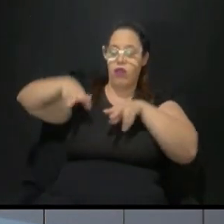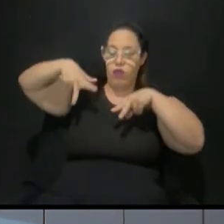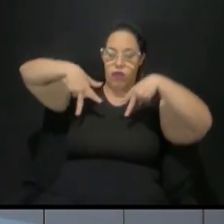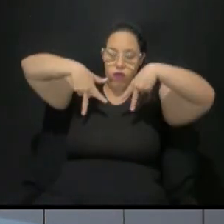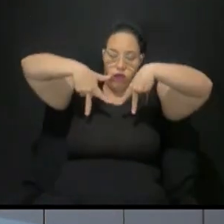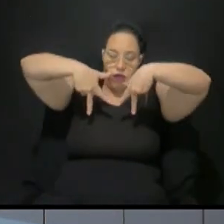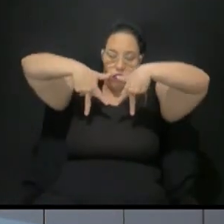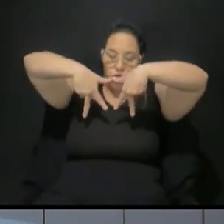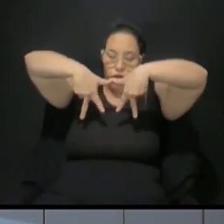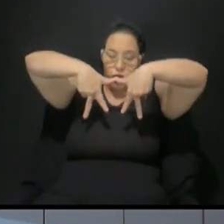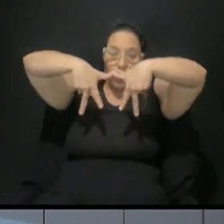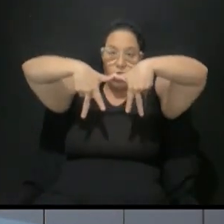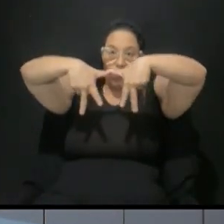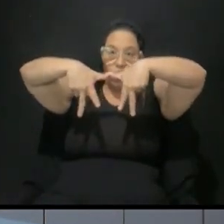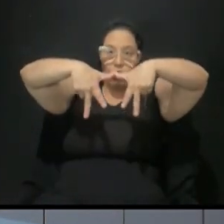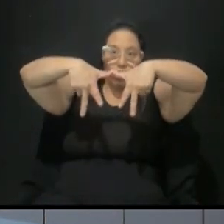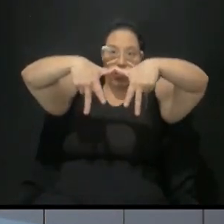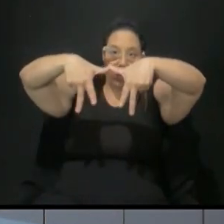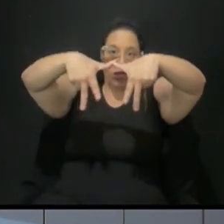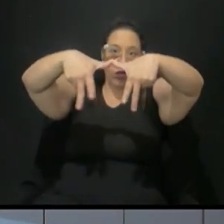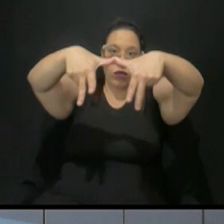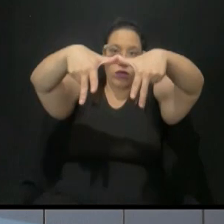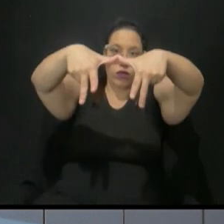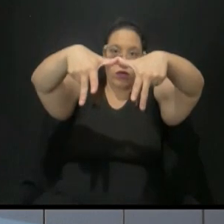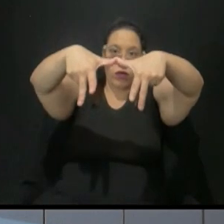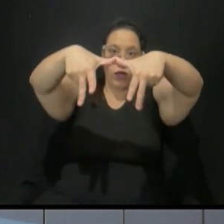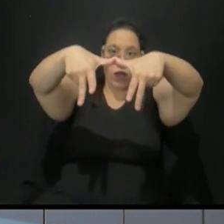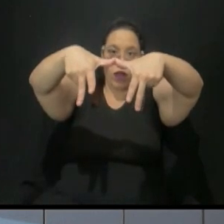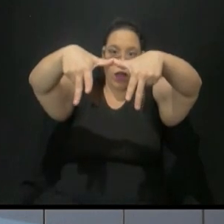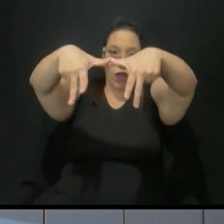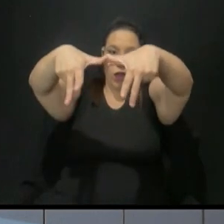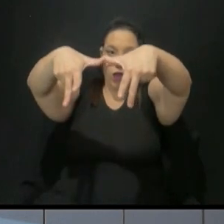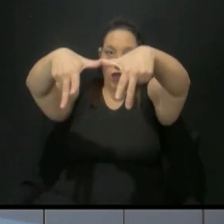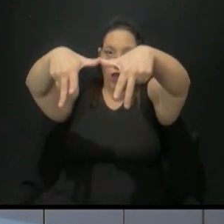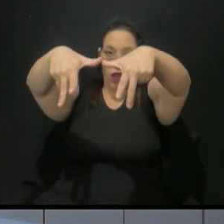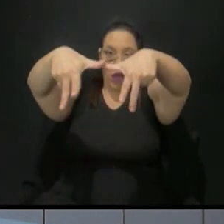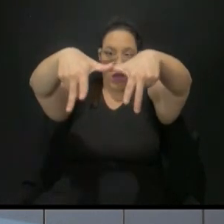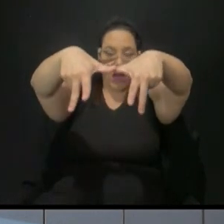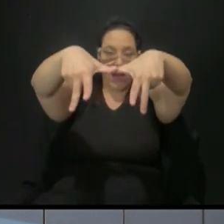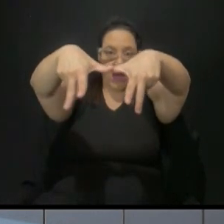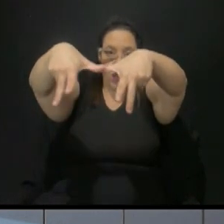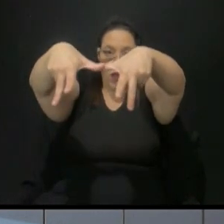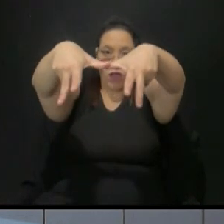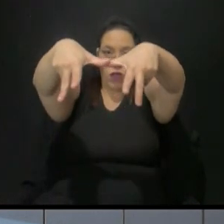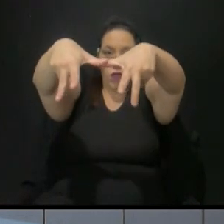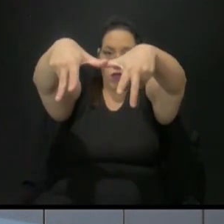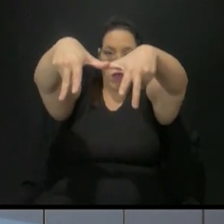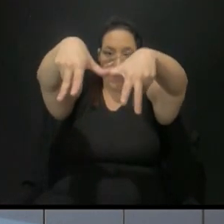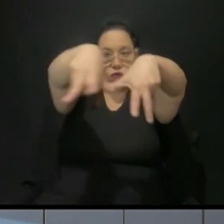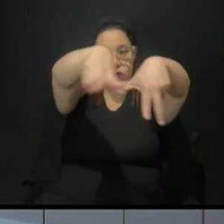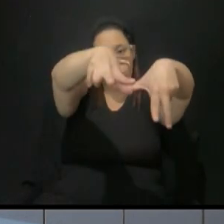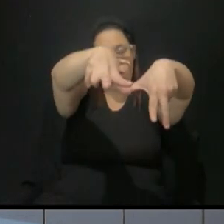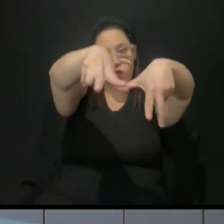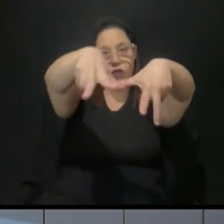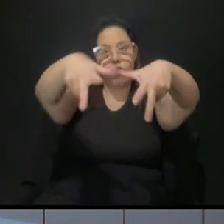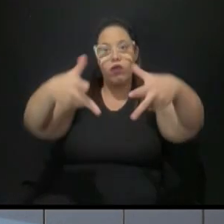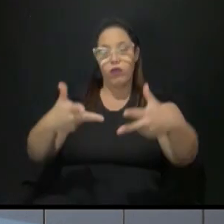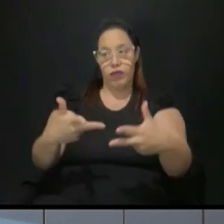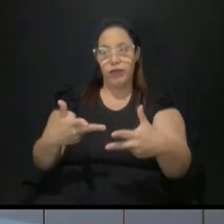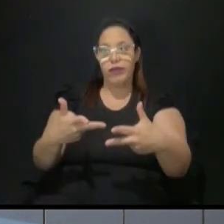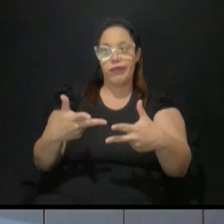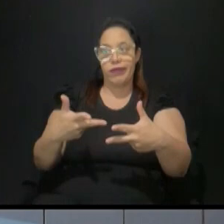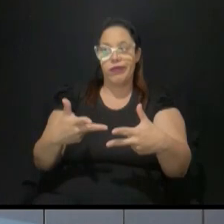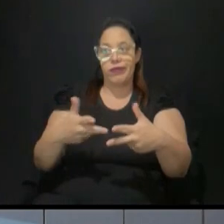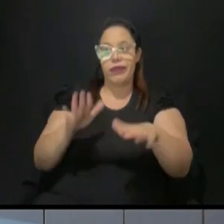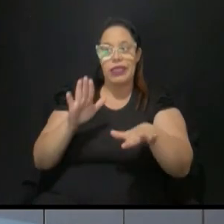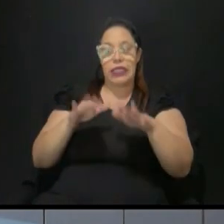eles têm esse hábito na chegada, ele desacelera um pouquinho para o atleta chegar absolutamente na frente dele. Né? Tá bom. Então, é uma questão de regulamento. É